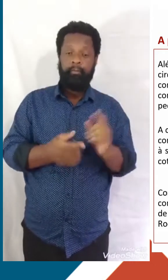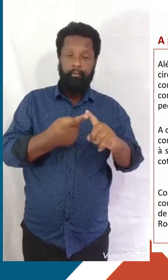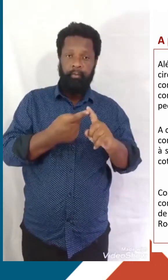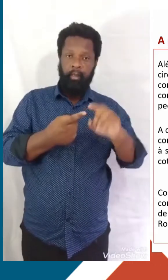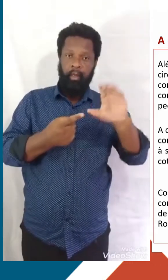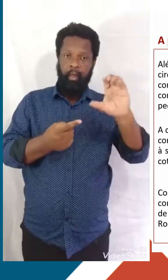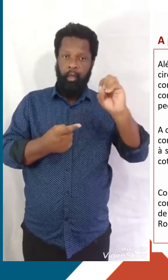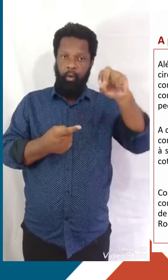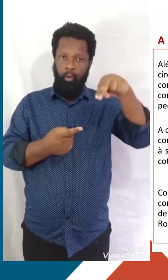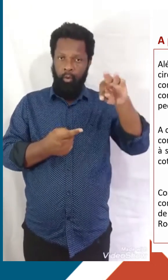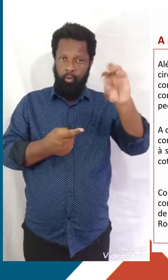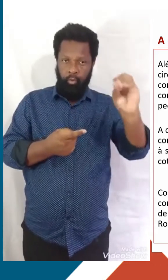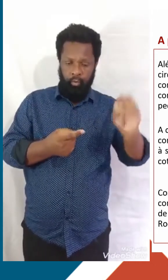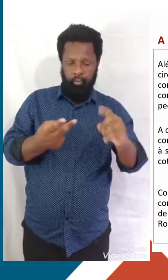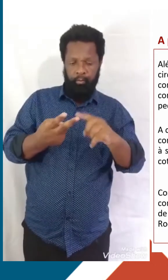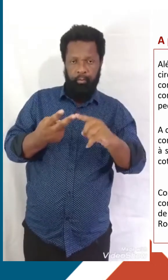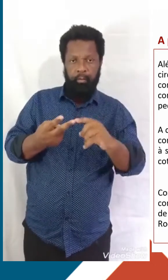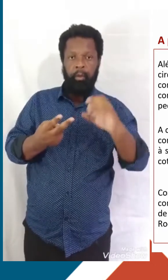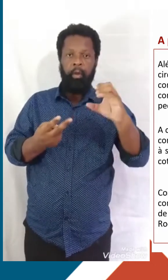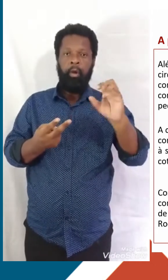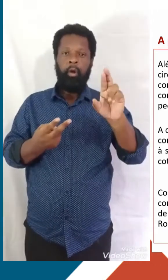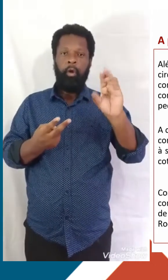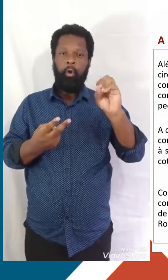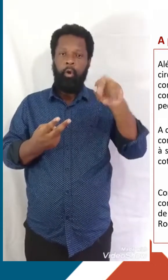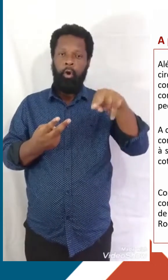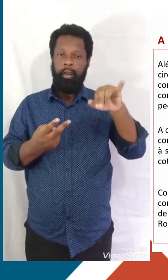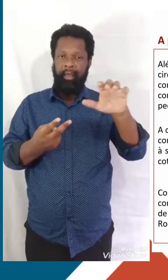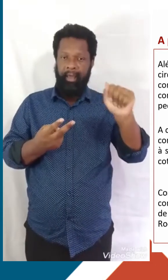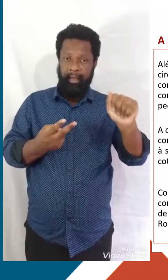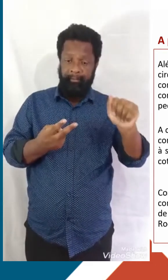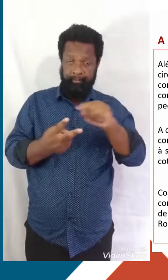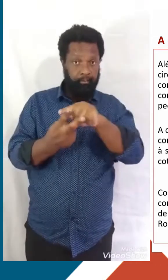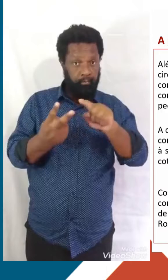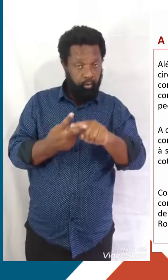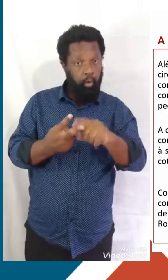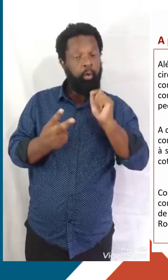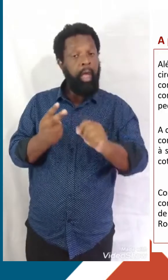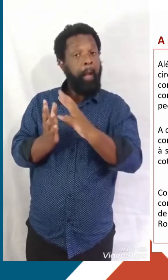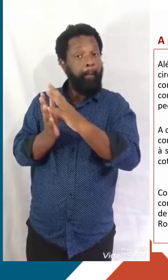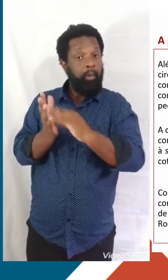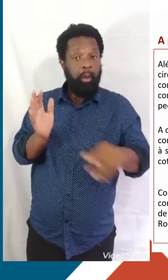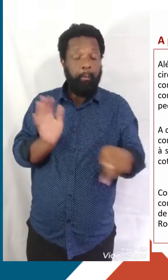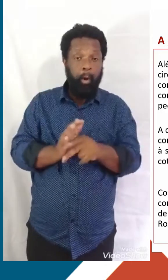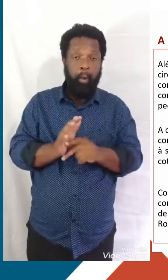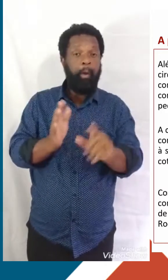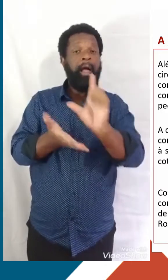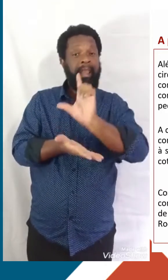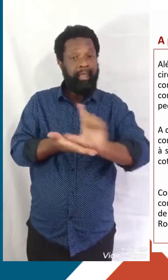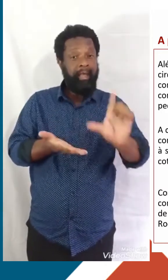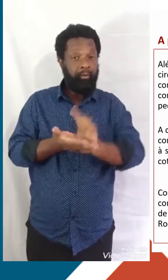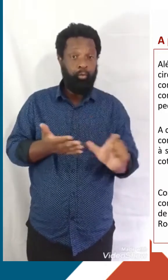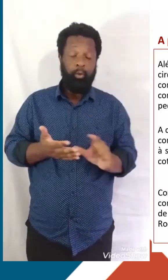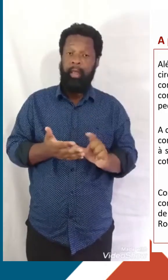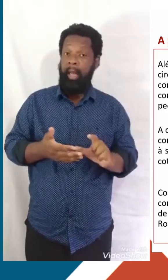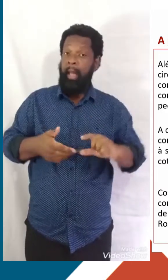conto e a crônica. O conto e a crônica se consolidam como modelos da literatura moderna. O